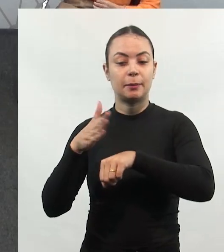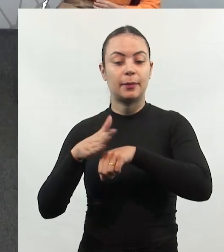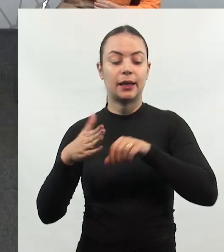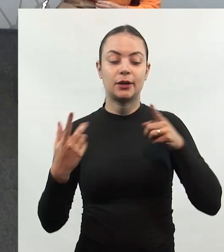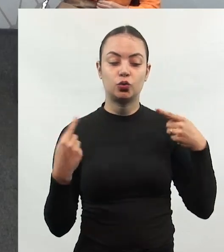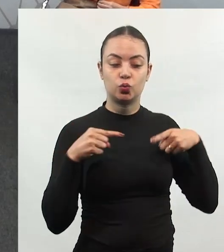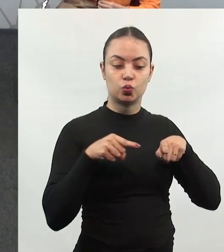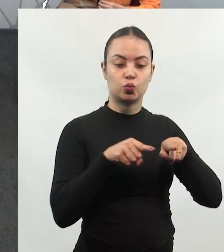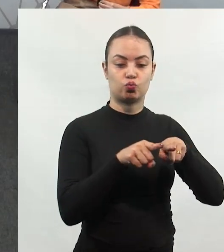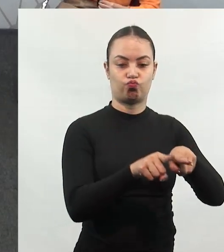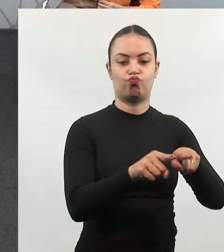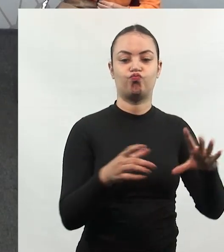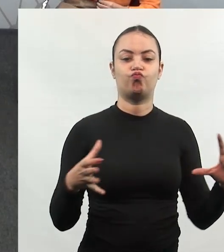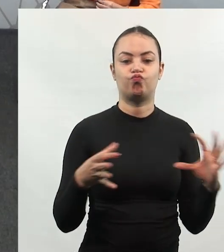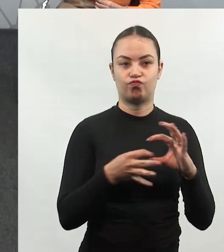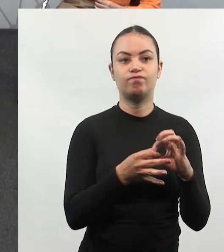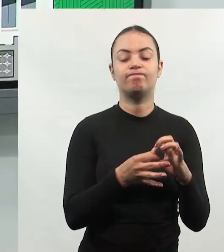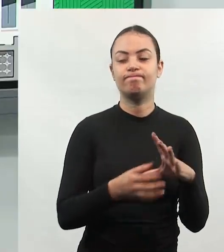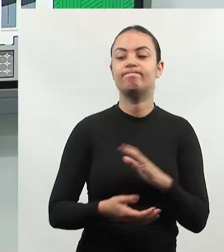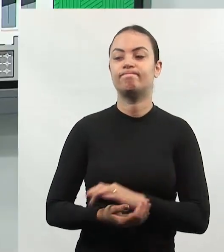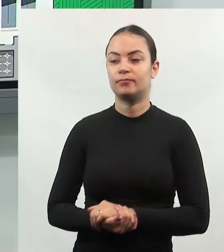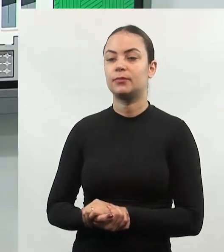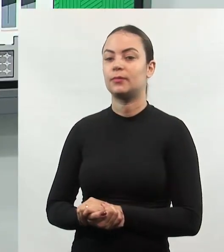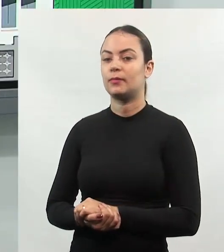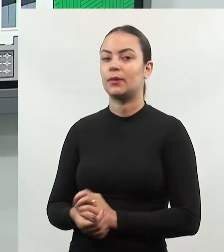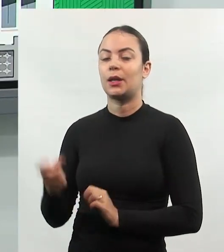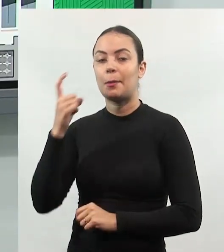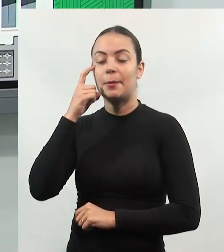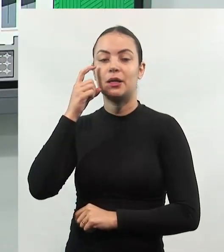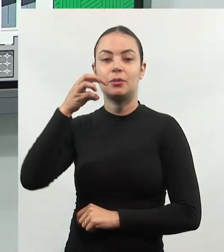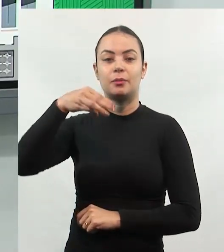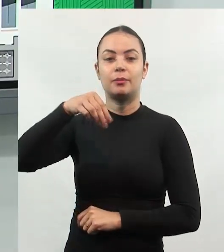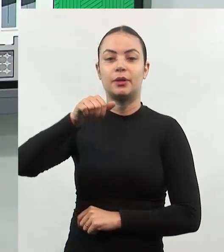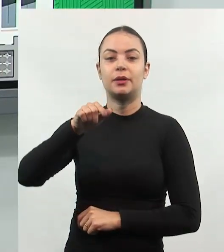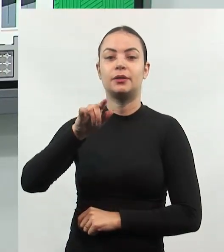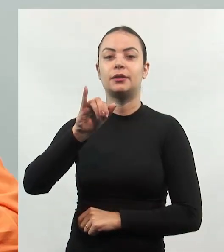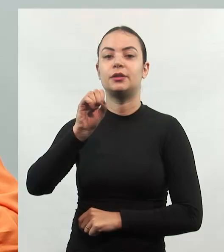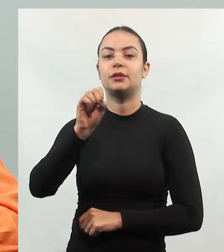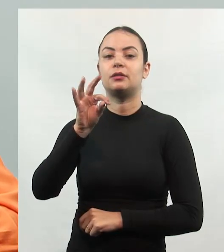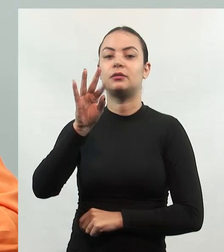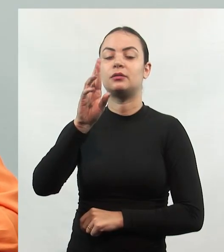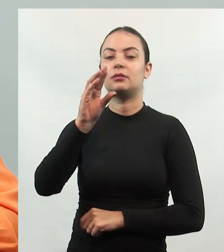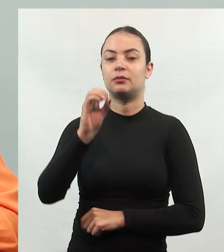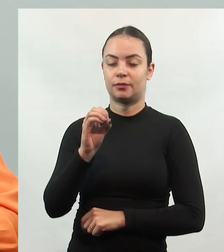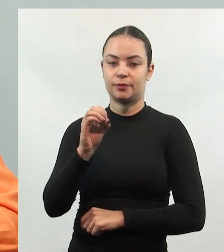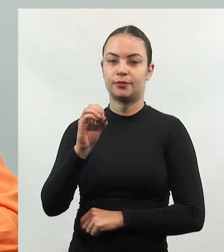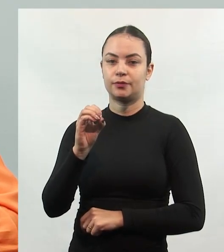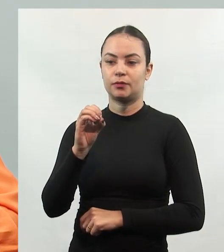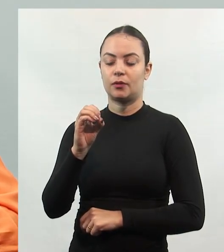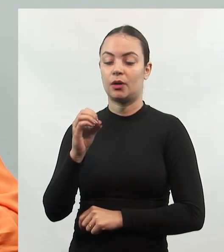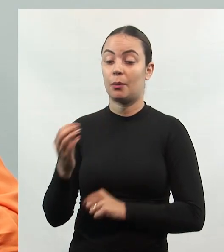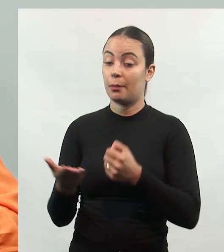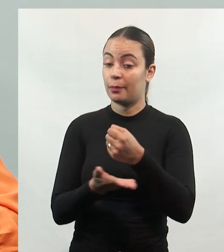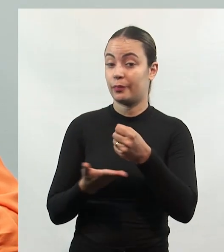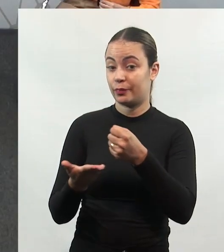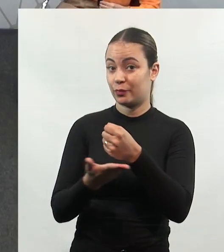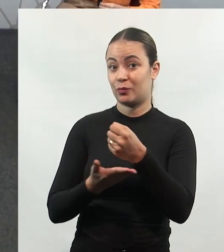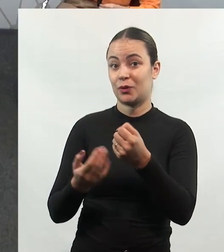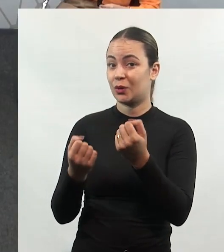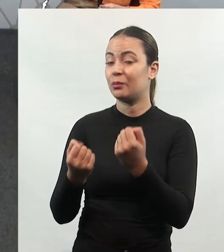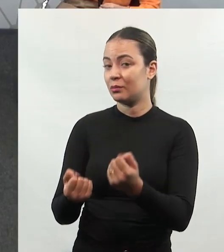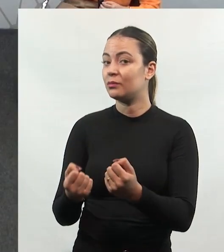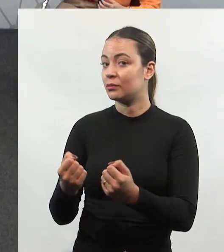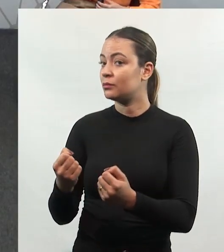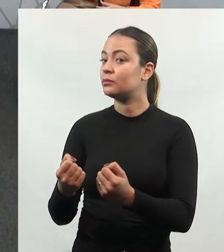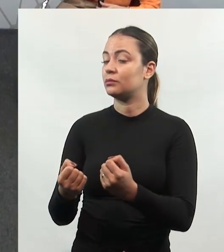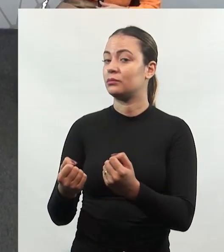com esses inúmeros recortes sociais. Então, obrigada por ter trazido essa discussão, secretária. A gente conversa muito sobre isso, né? Sim.